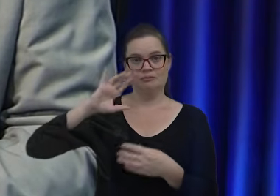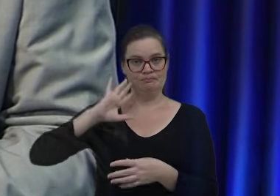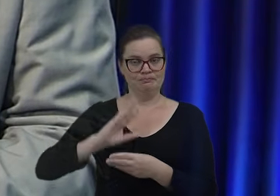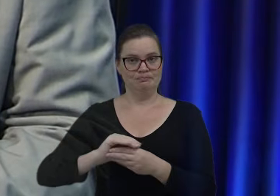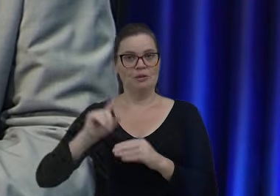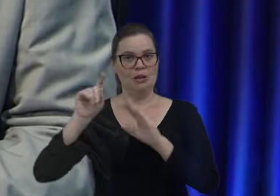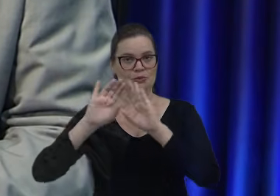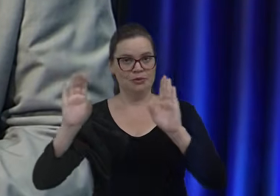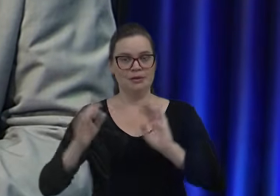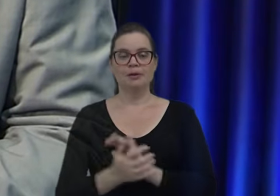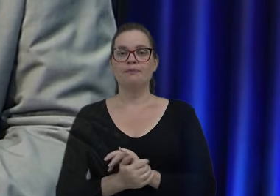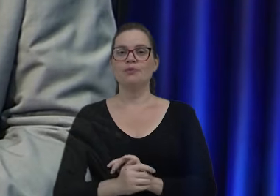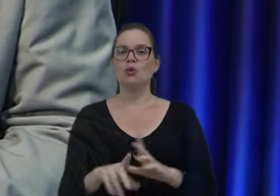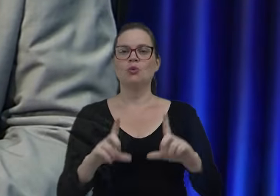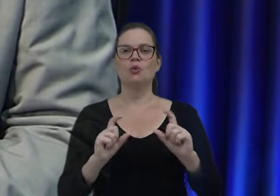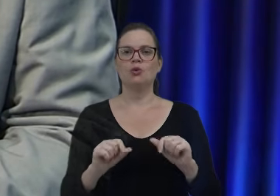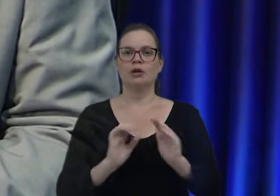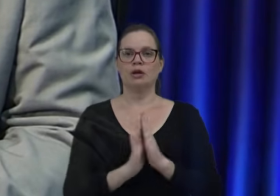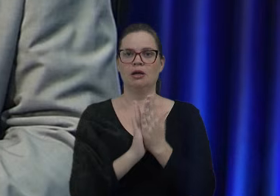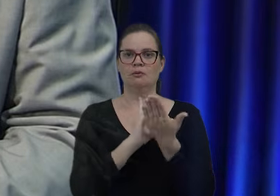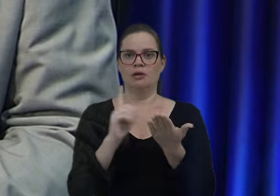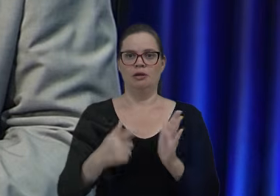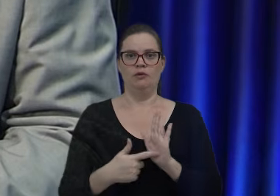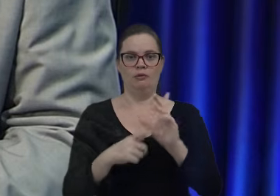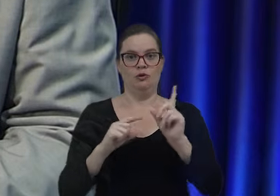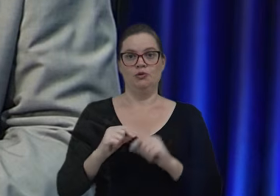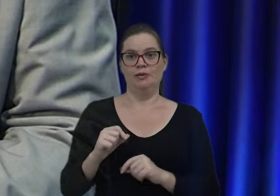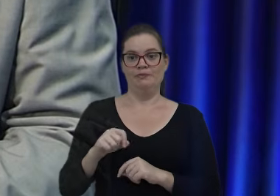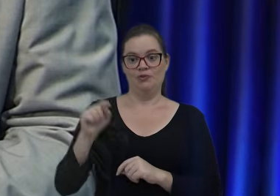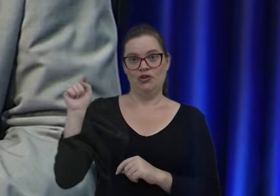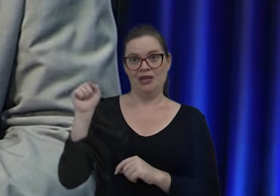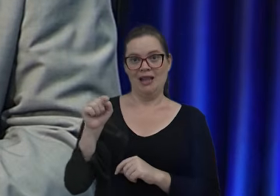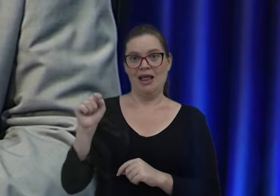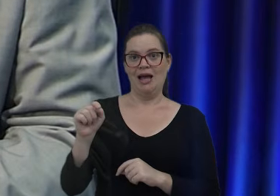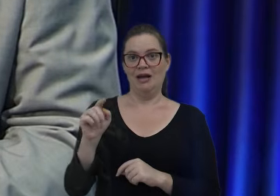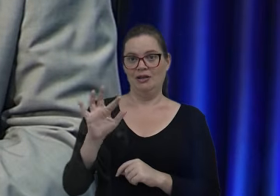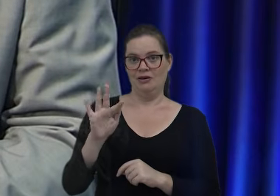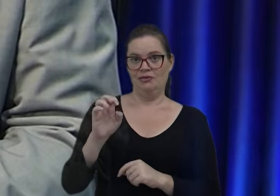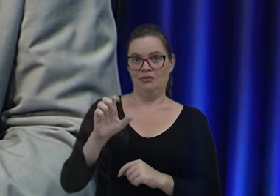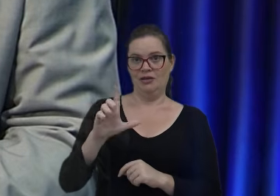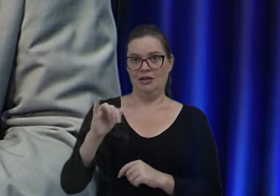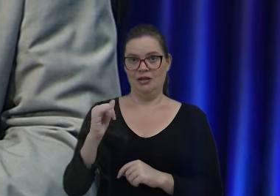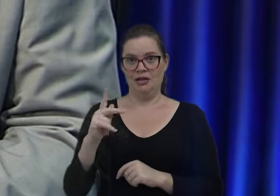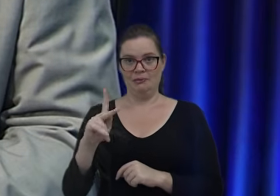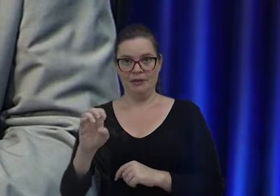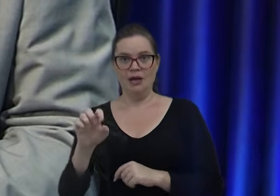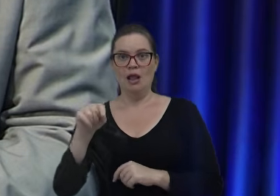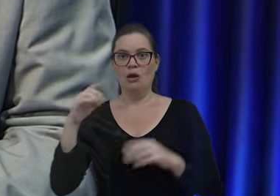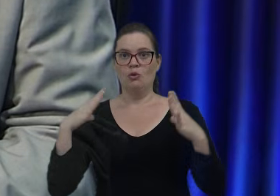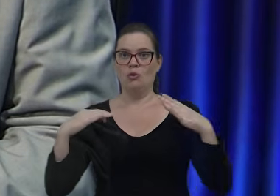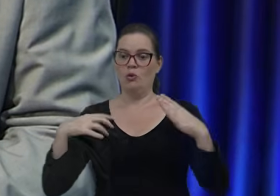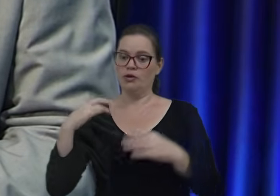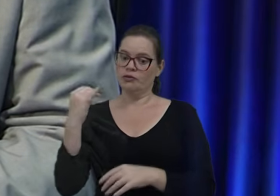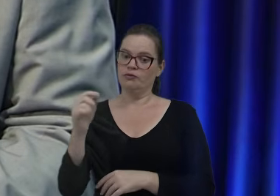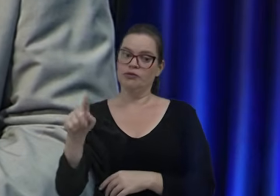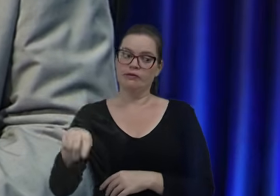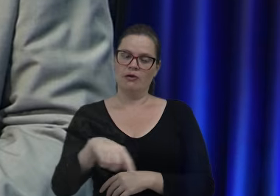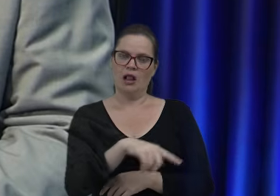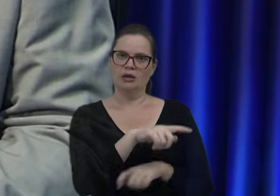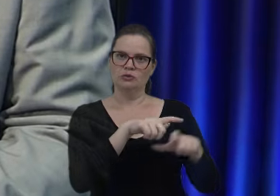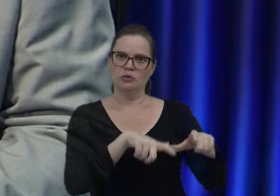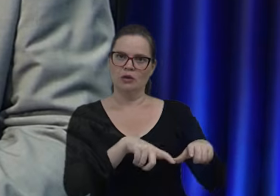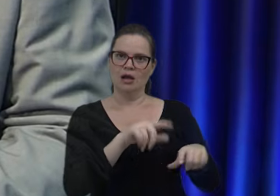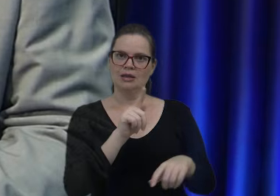palavra fala ali? O anjo falou para Filipe, desce para a banda que desce